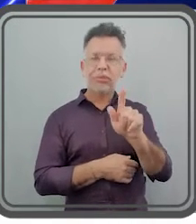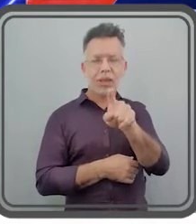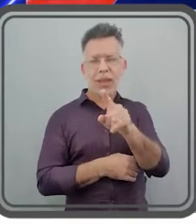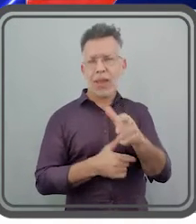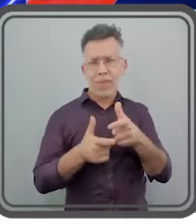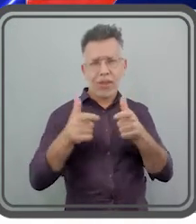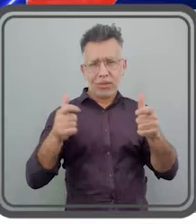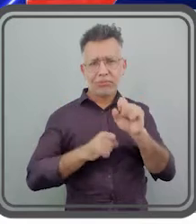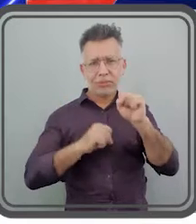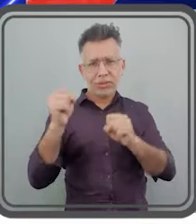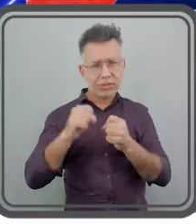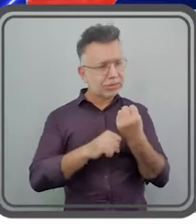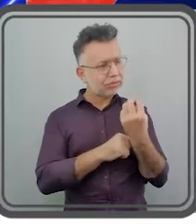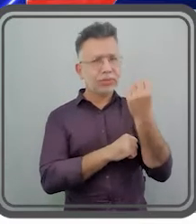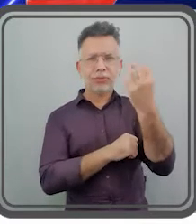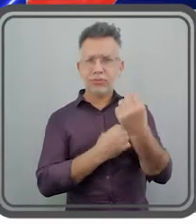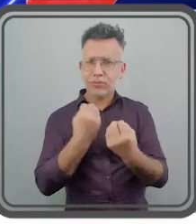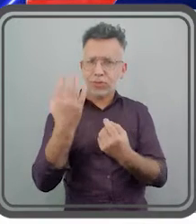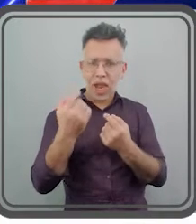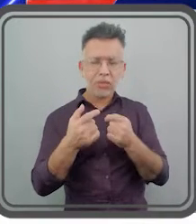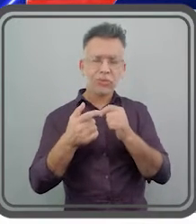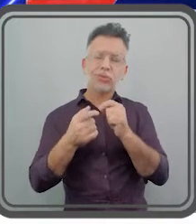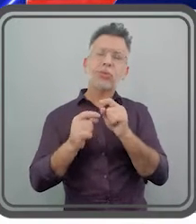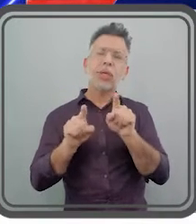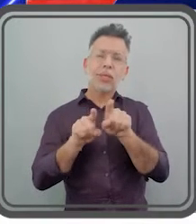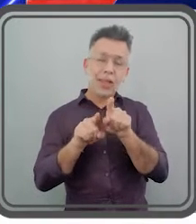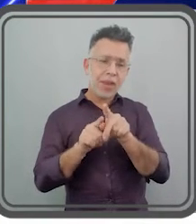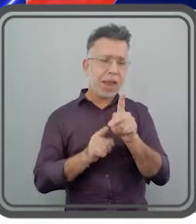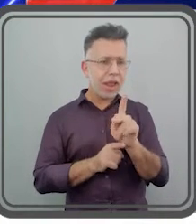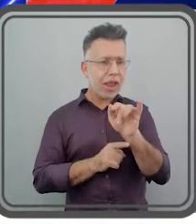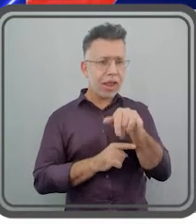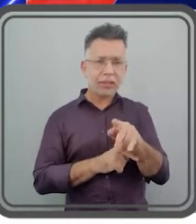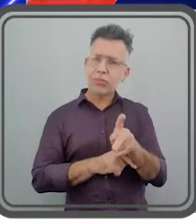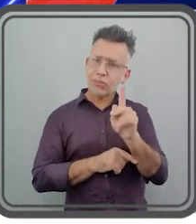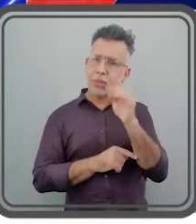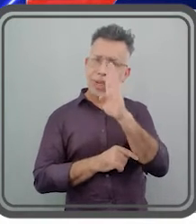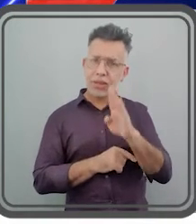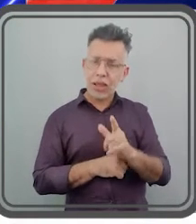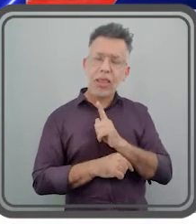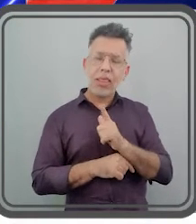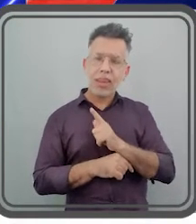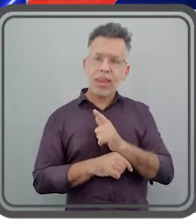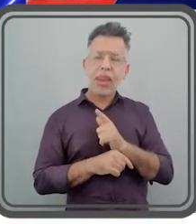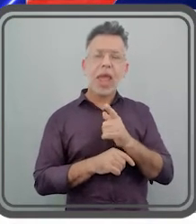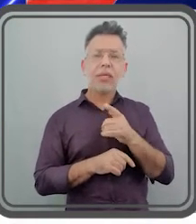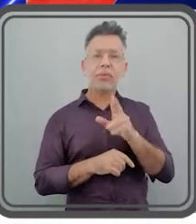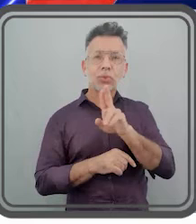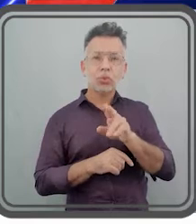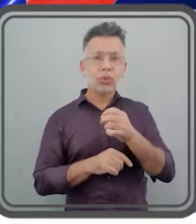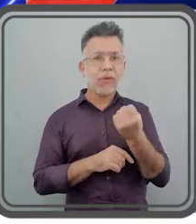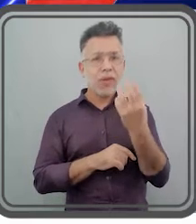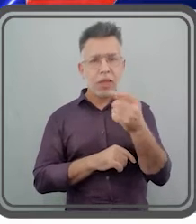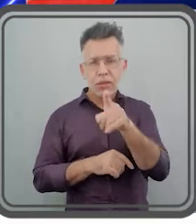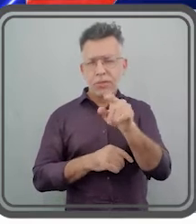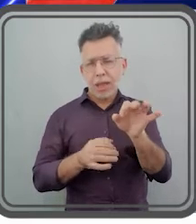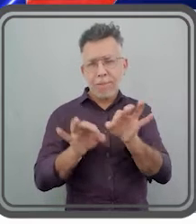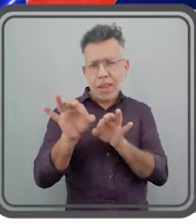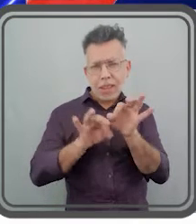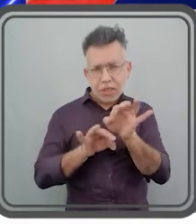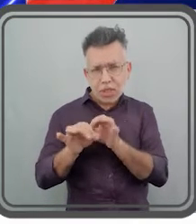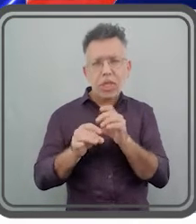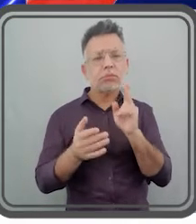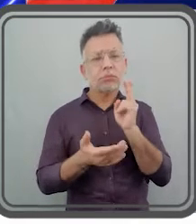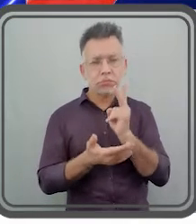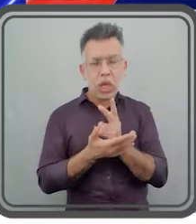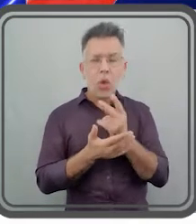agência de viagem várias outras empresas dentro do portfólio e o caiaque Aqui no Brasil é Tem tráfego de viagem para quem está planejando o